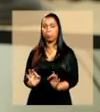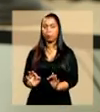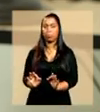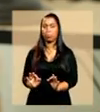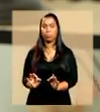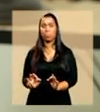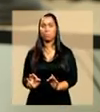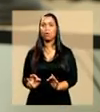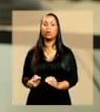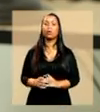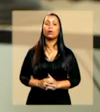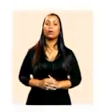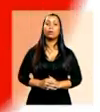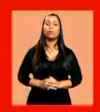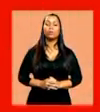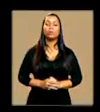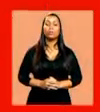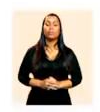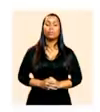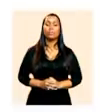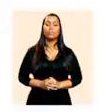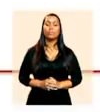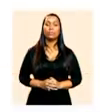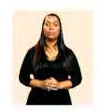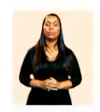Ou culpando um ou outro.